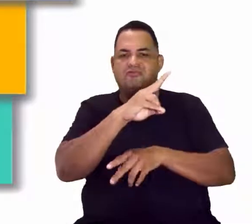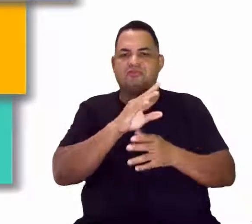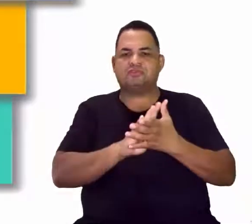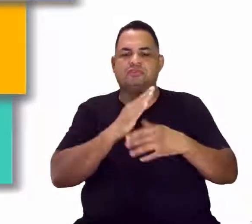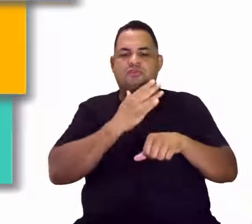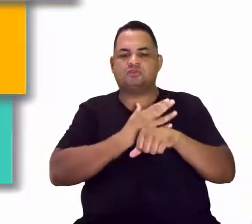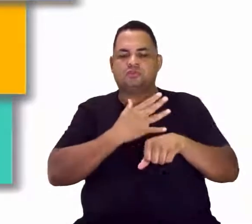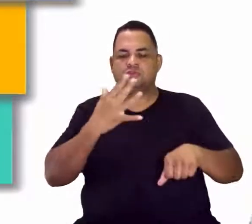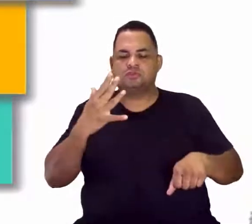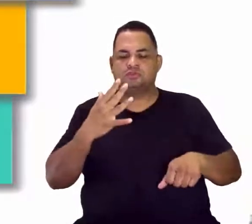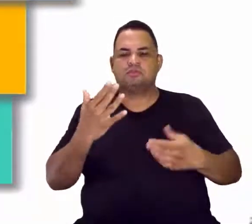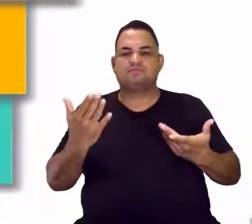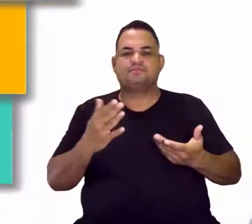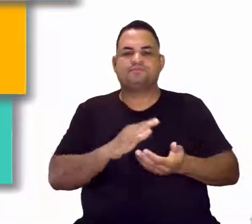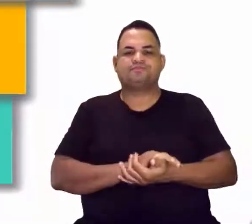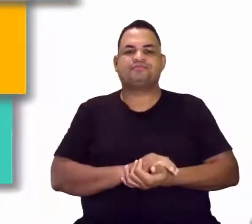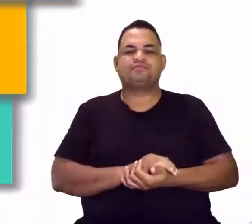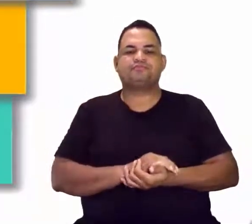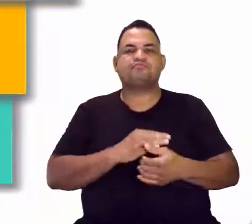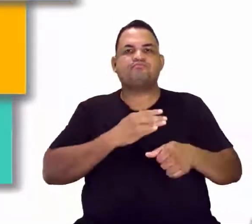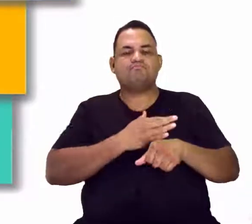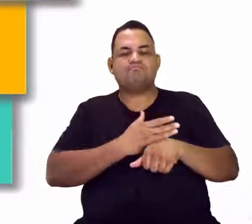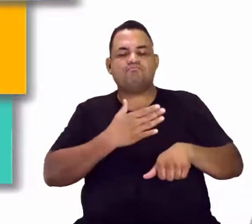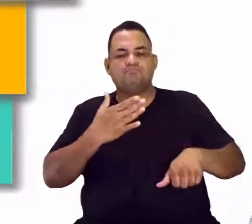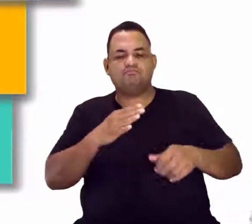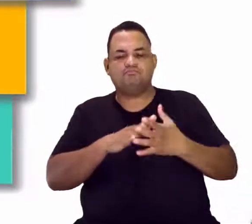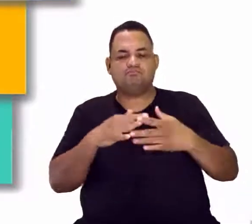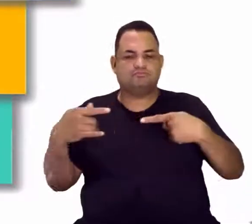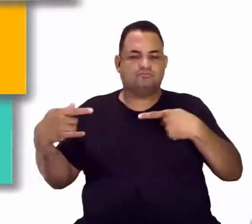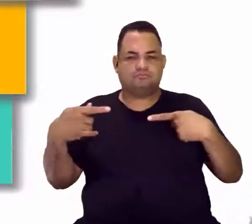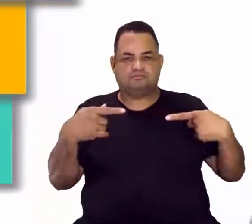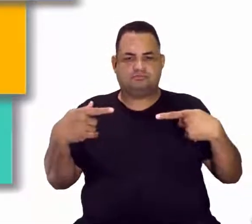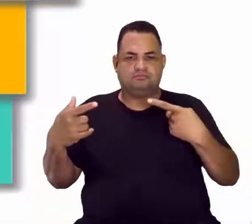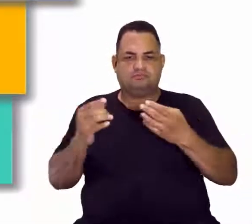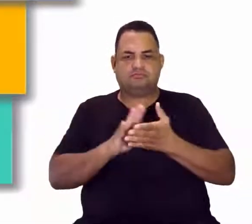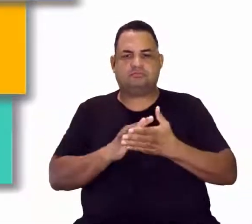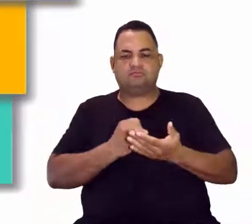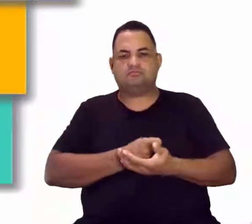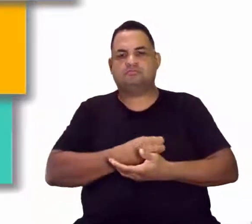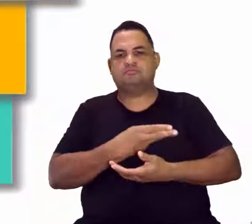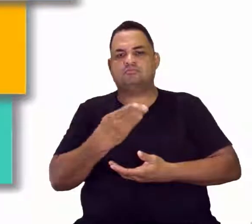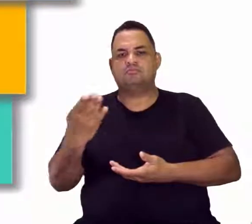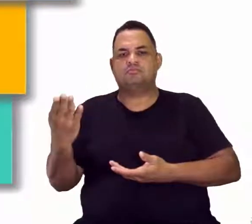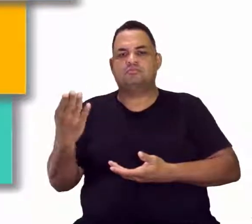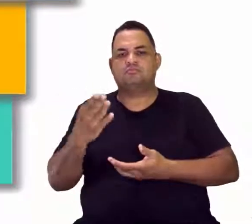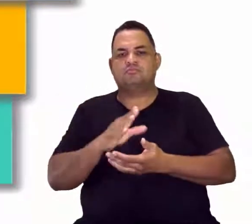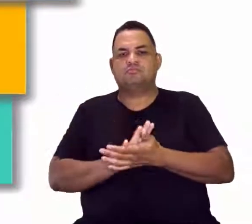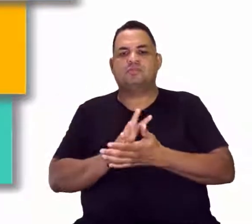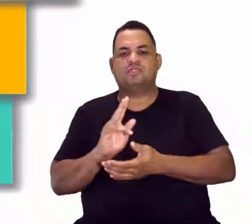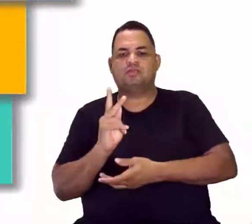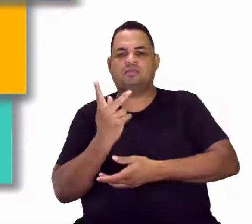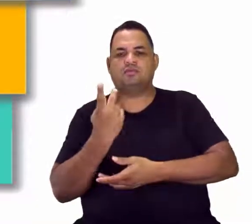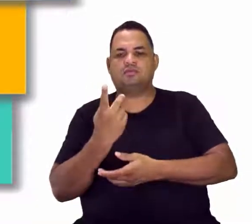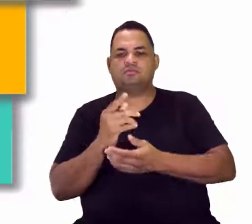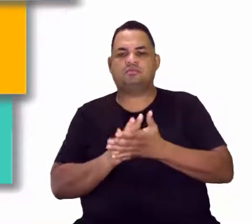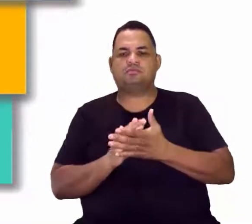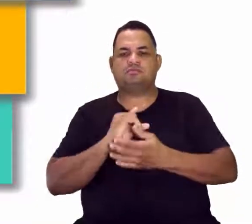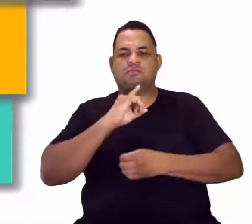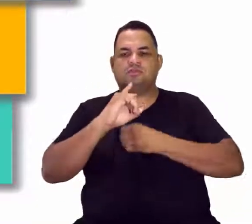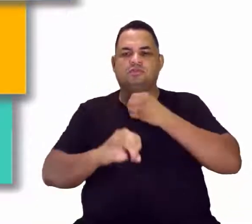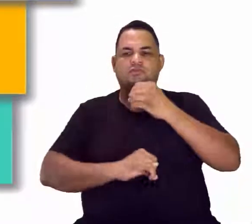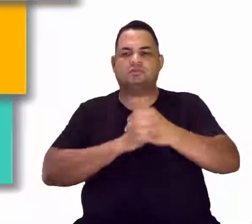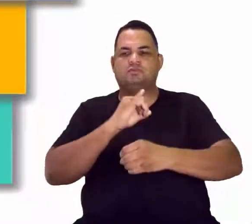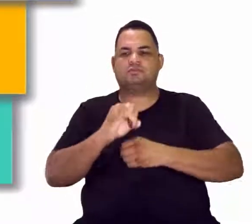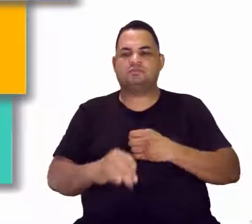física não, tá, galera? É a força que a gente relaciona à quantidade de hidrogênios